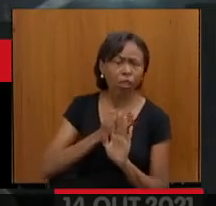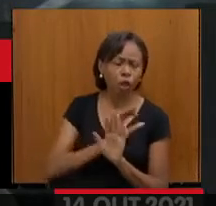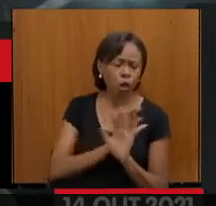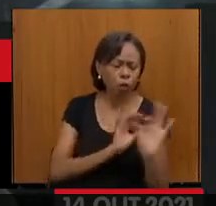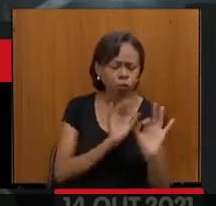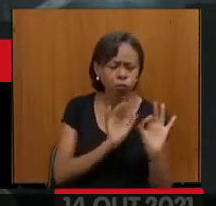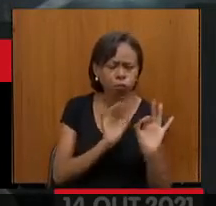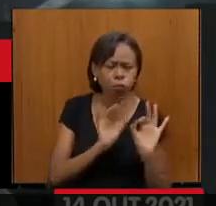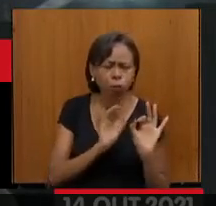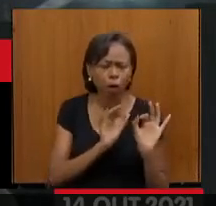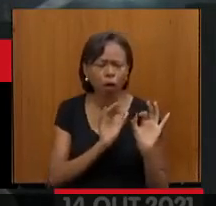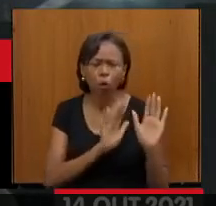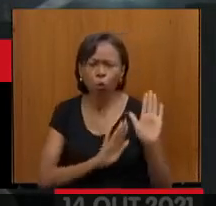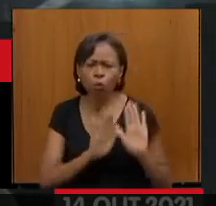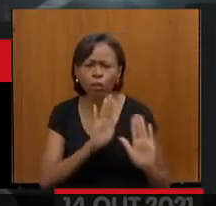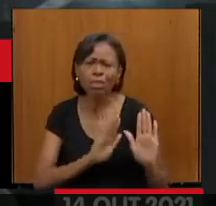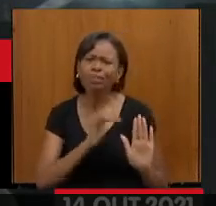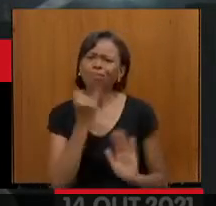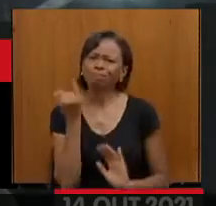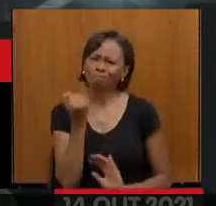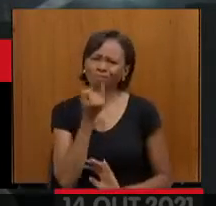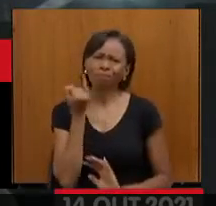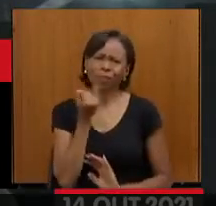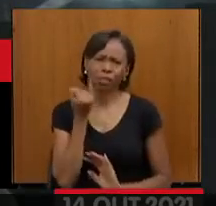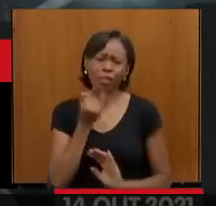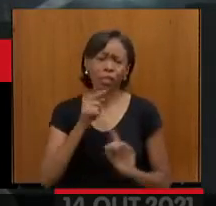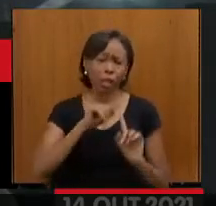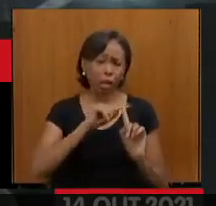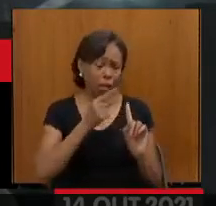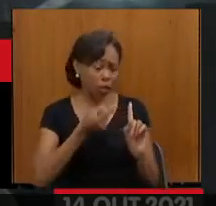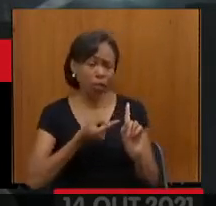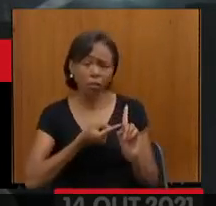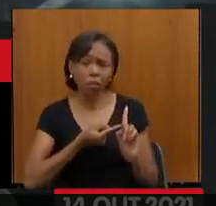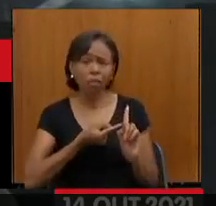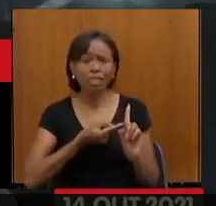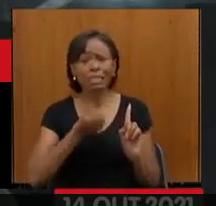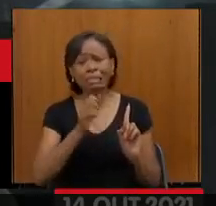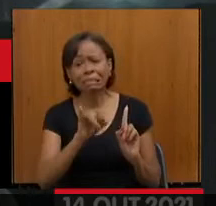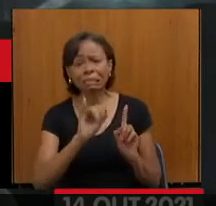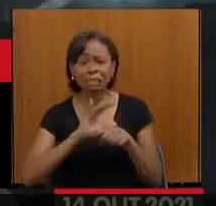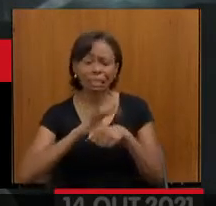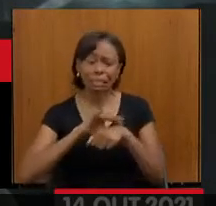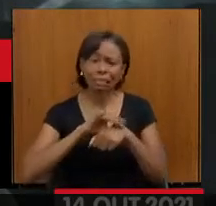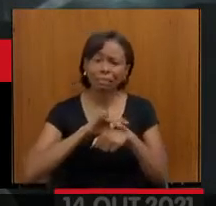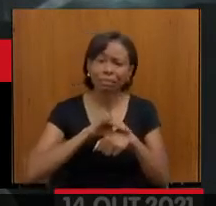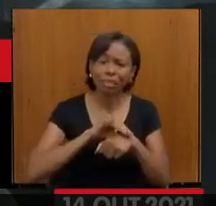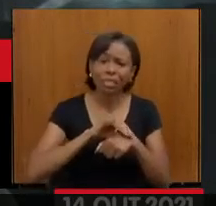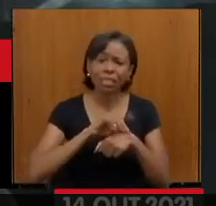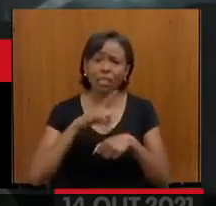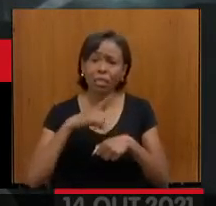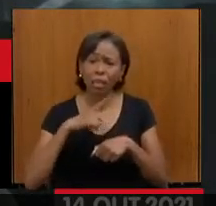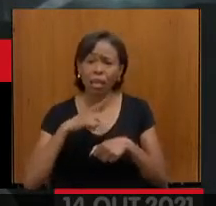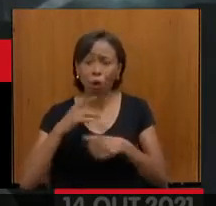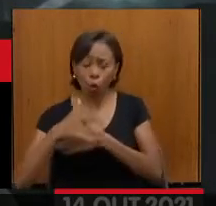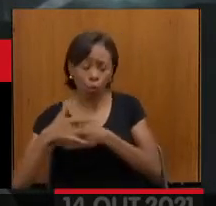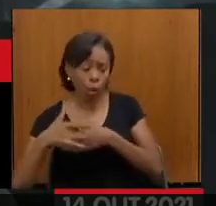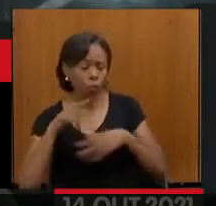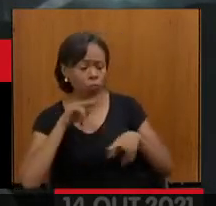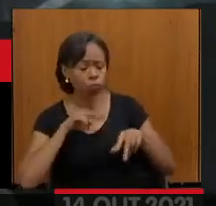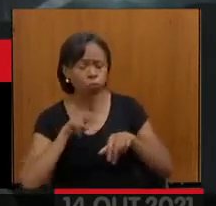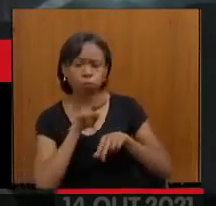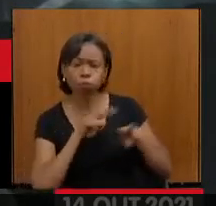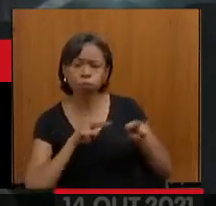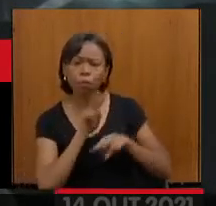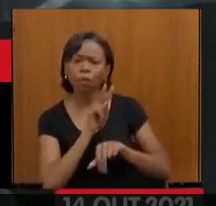de patologias que essa gestante porventura já possua ou ir acompanhando a evolução do